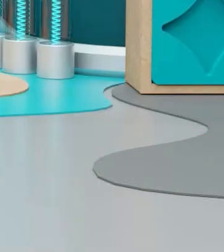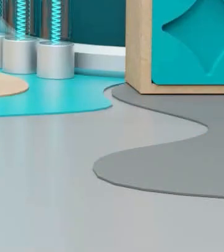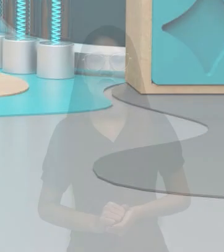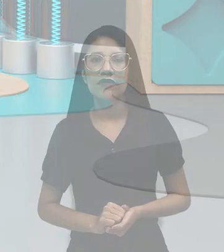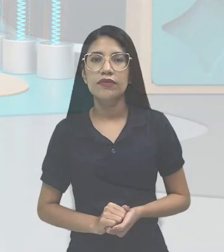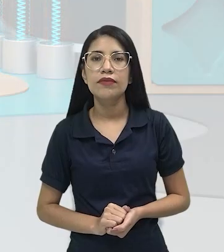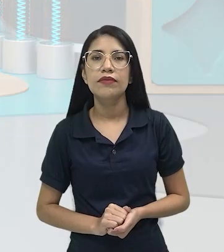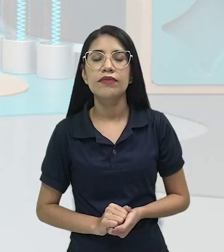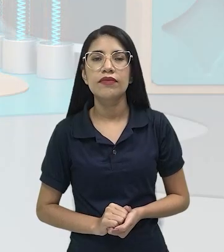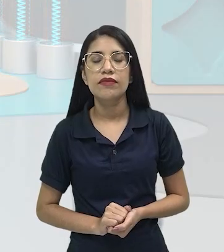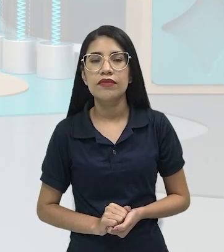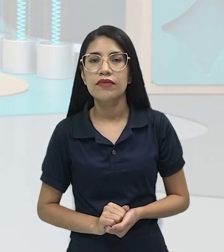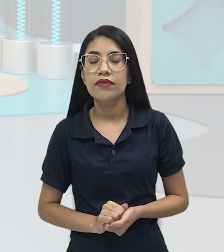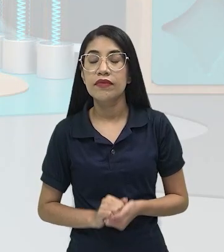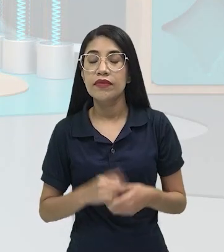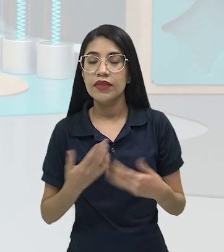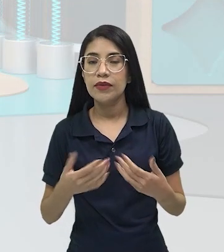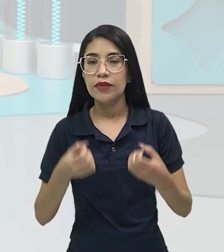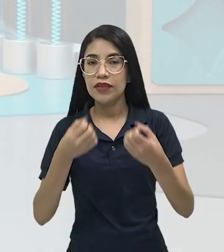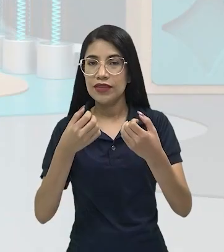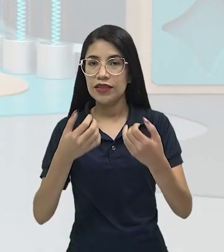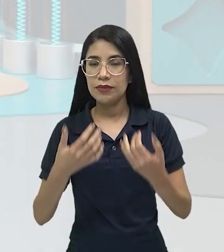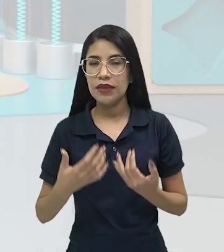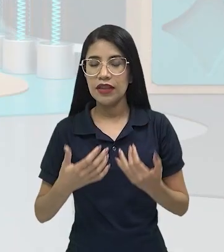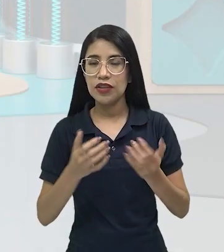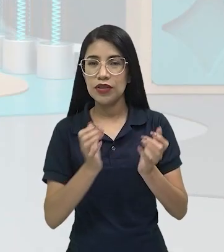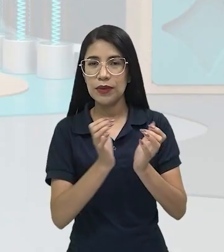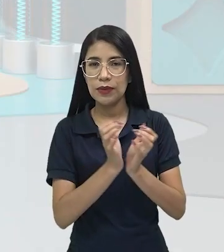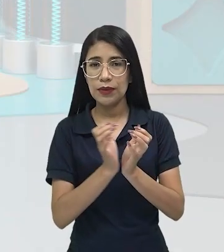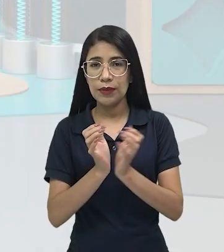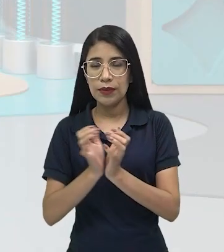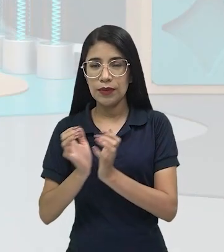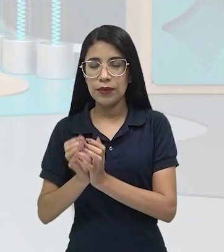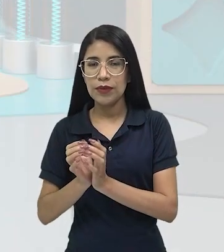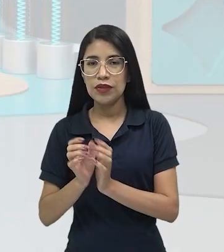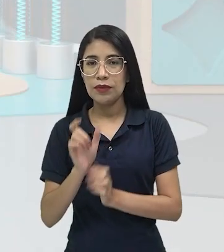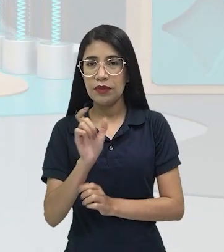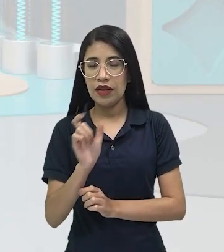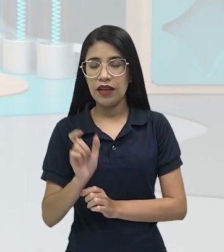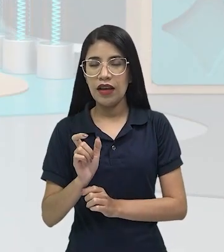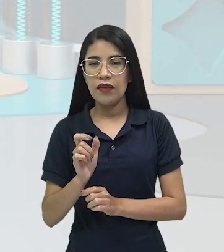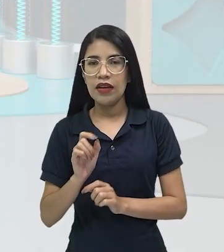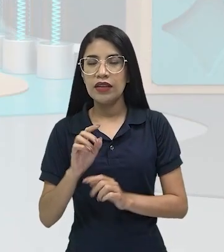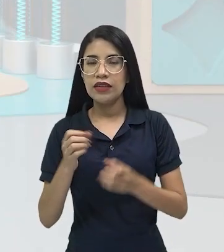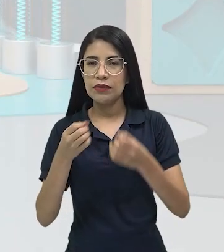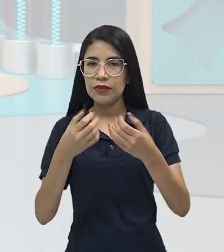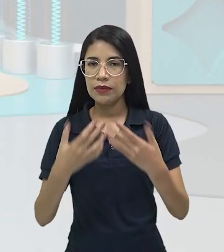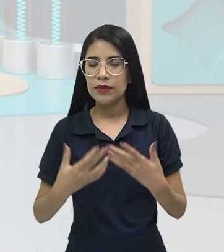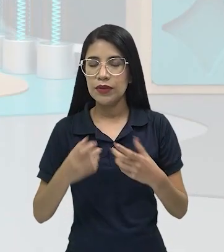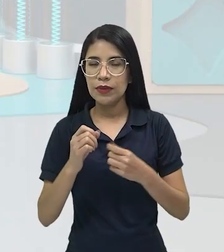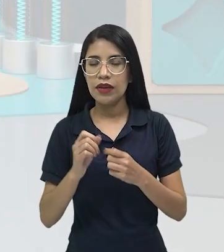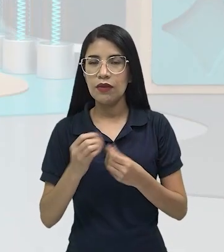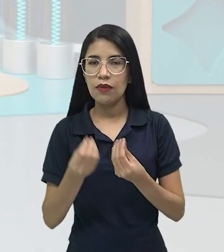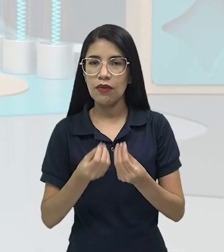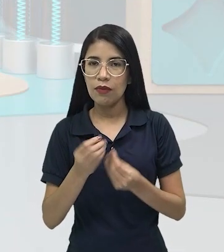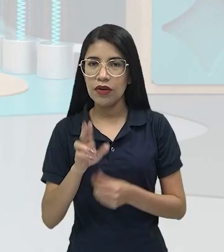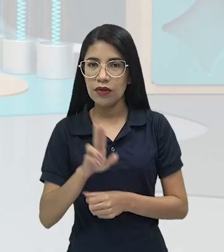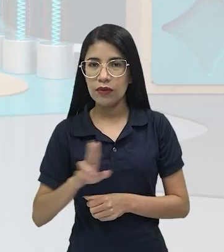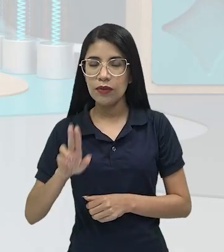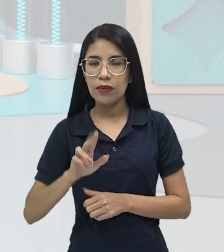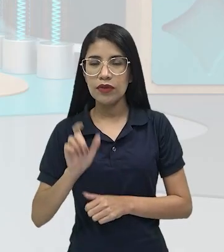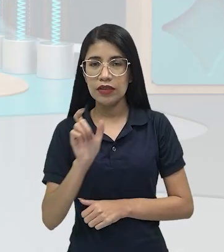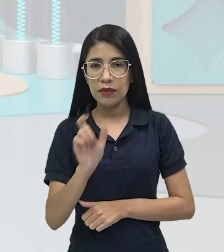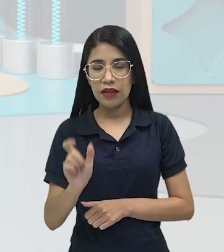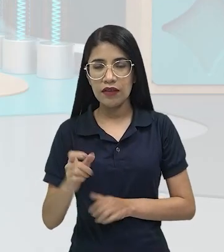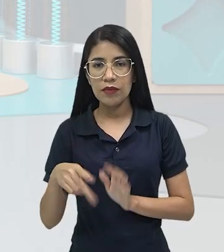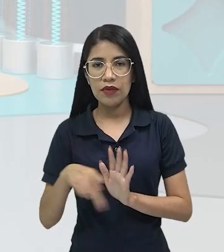Quando nós falamos sobre classes de palavras, estamos falando sobre as funções, como funcionam as palavras que nós temos na língua